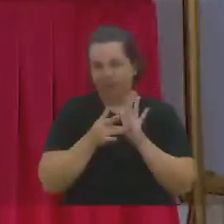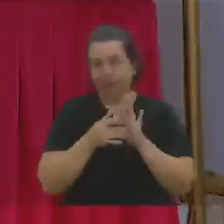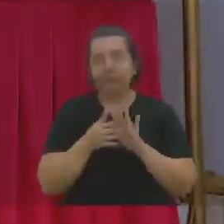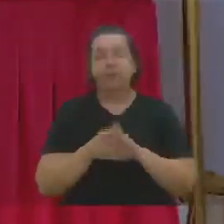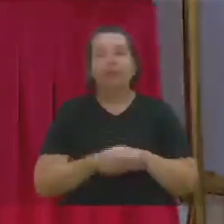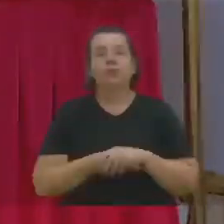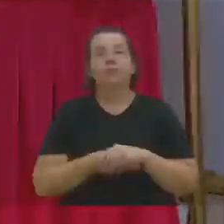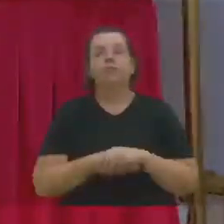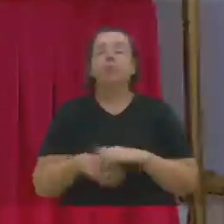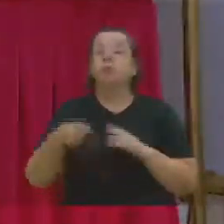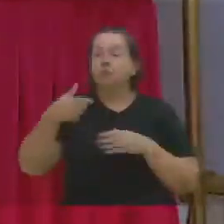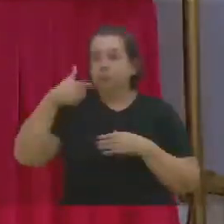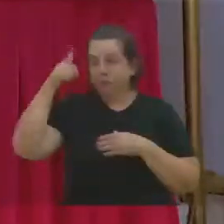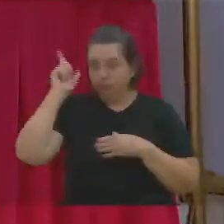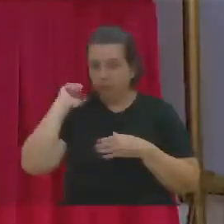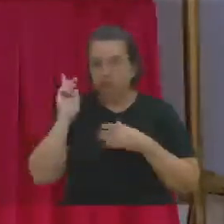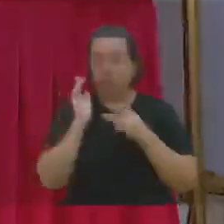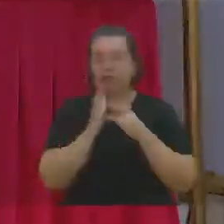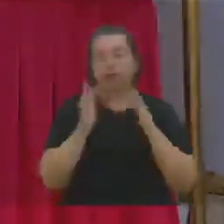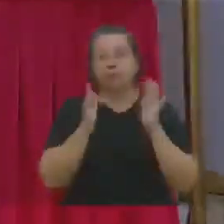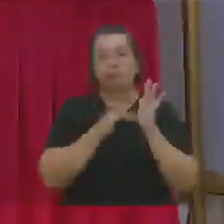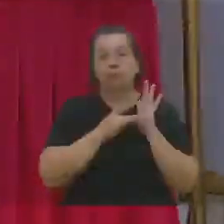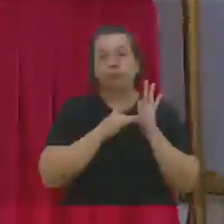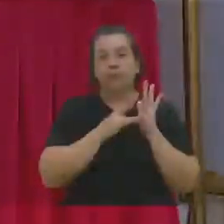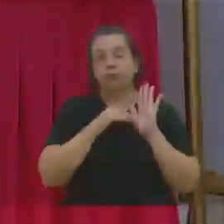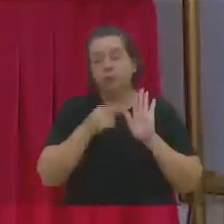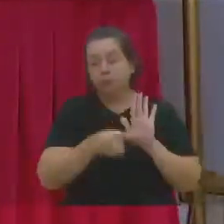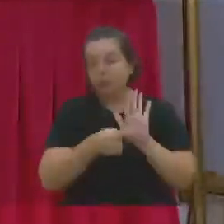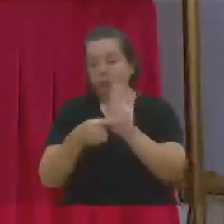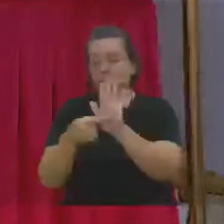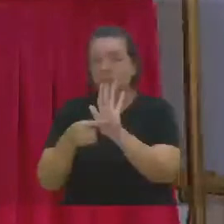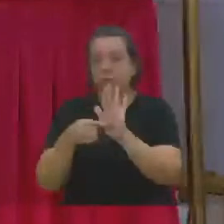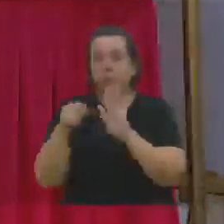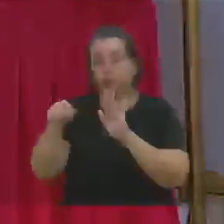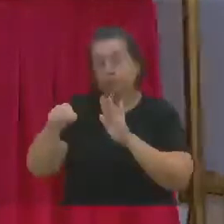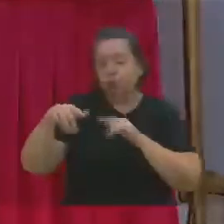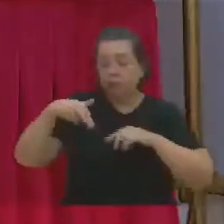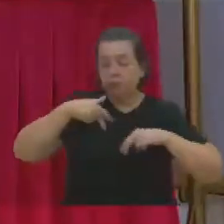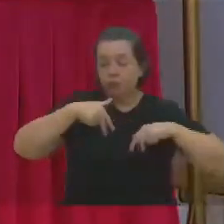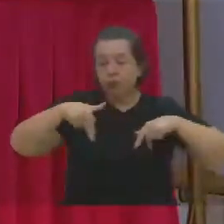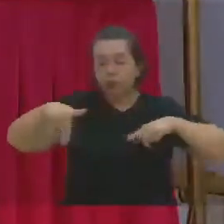Ontem Jesus apareceu em meio aos discípulos de Emaús,